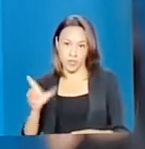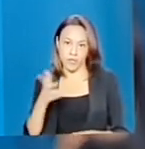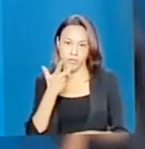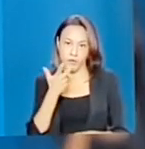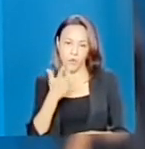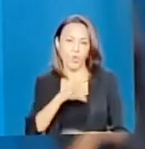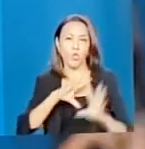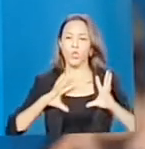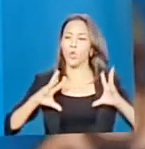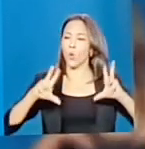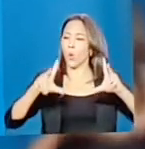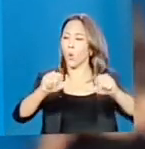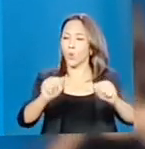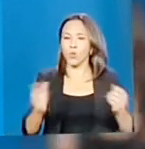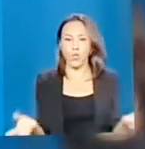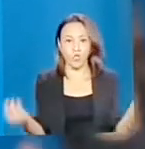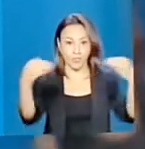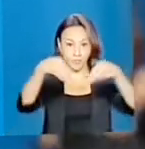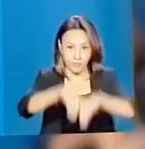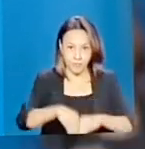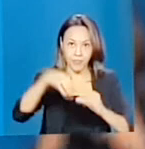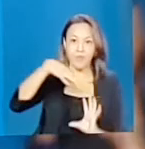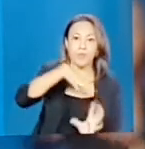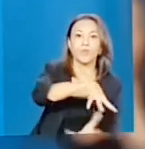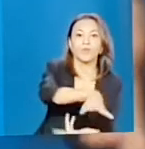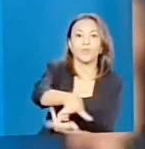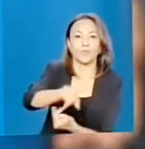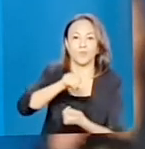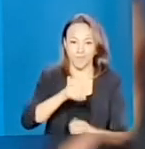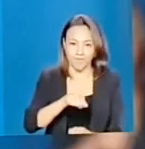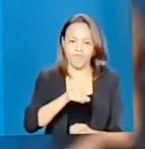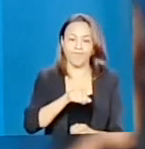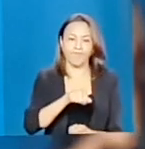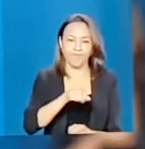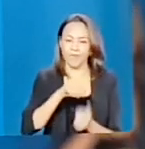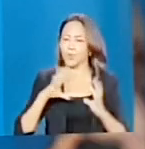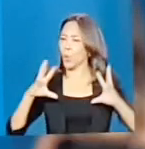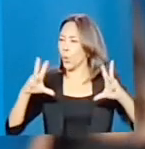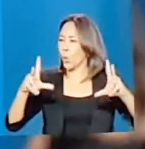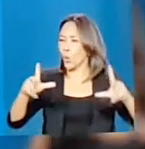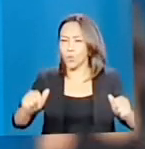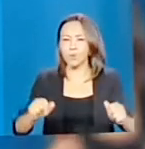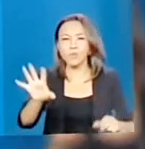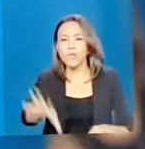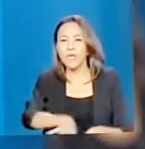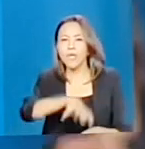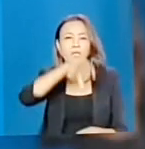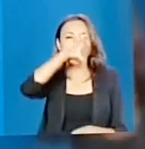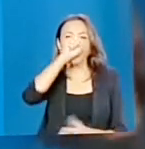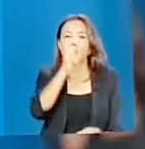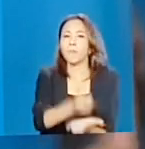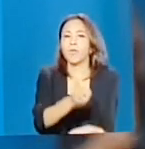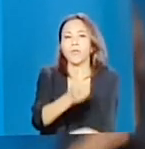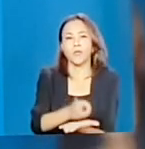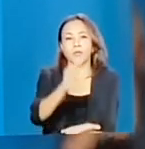habitamos neste pequeno planeta. Todos respiramos o mesmo